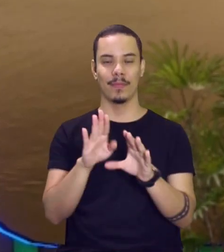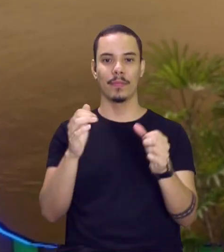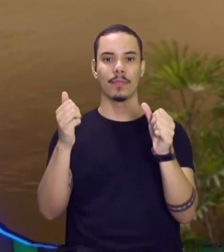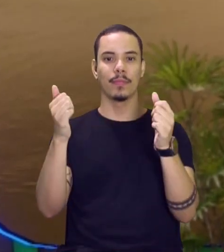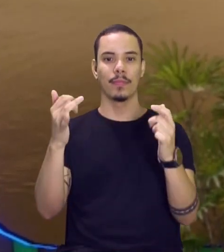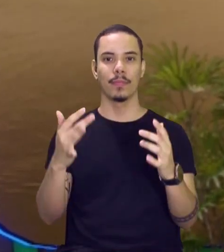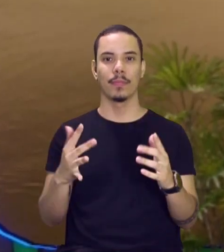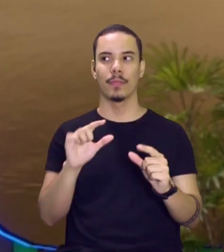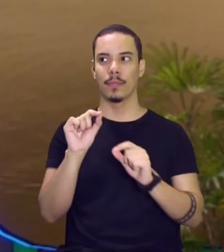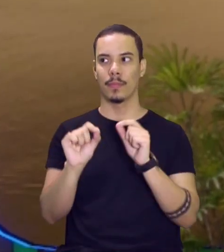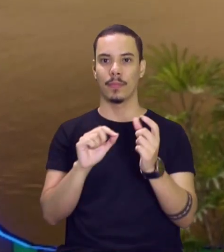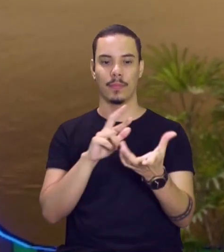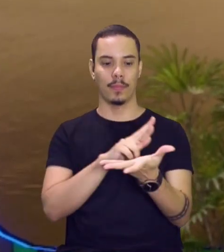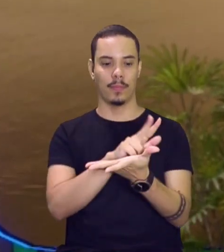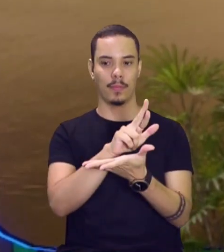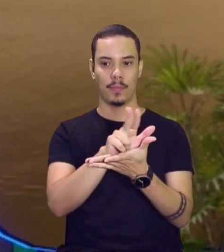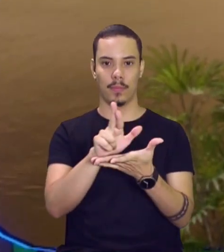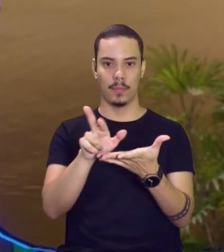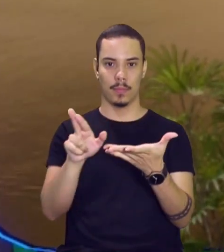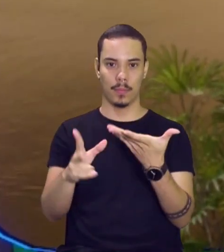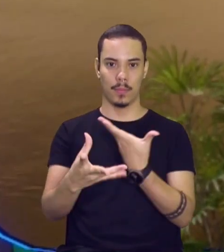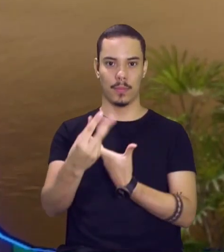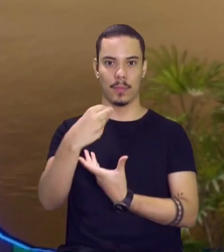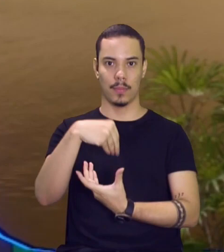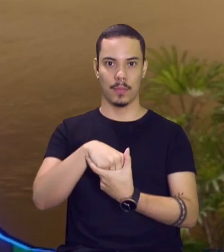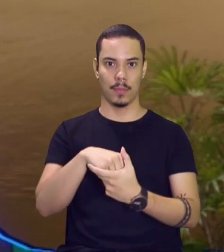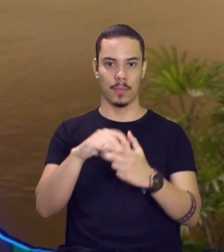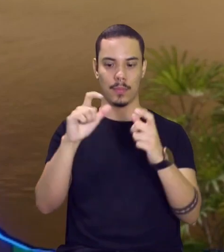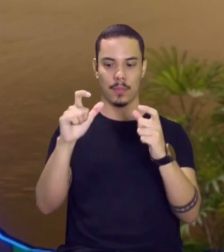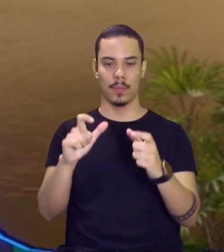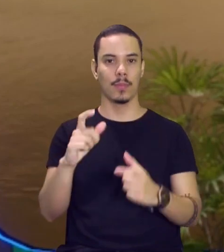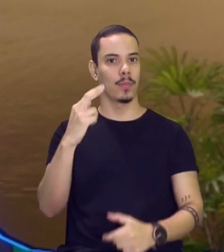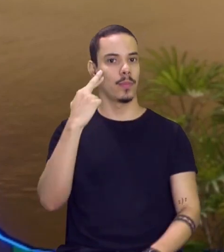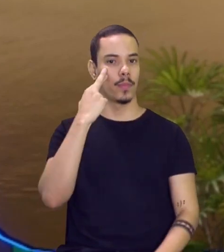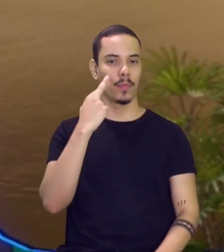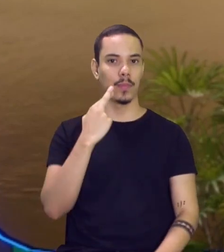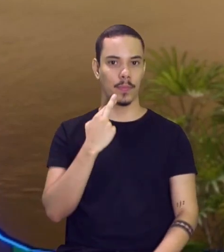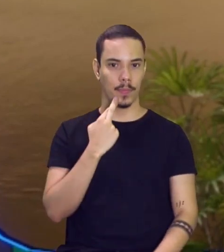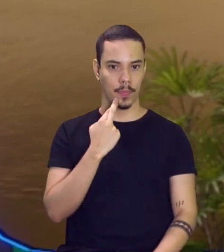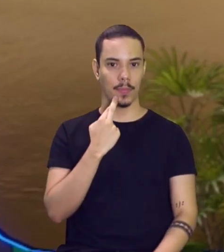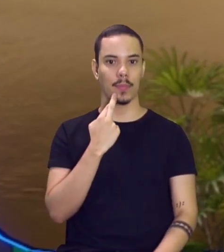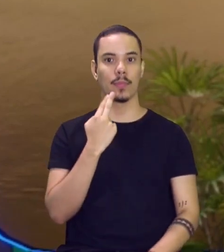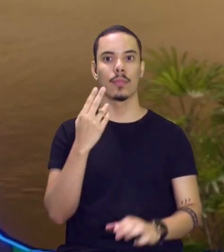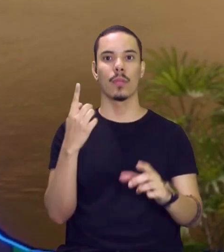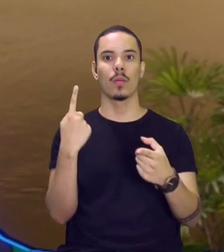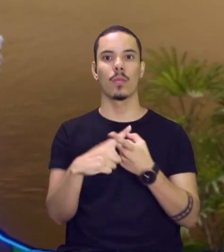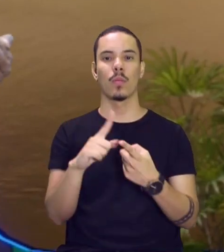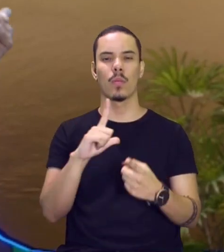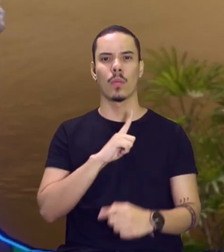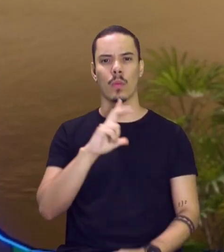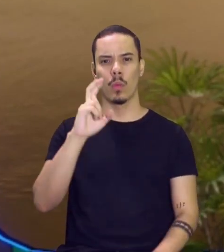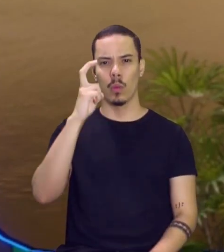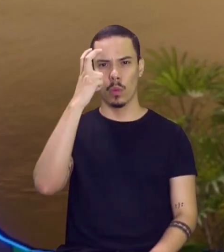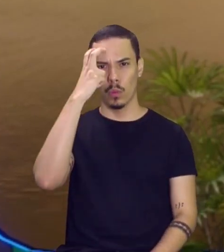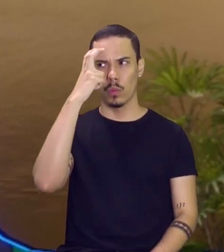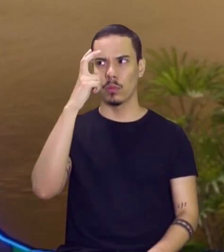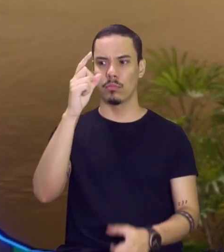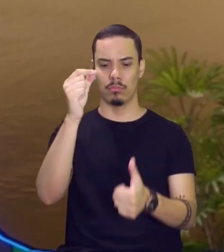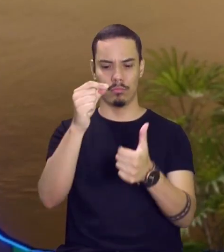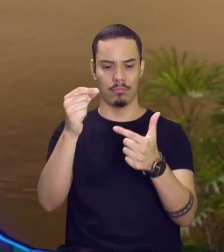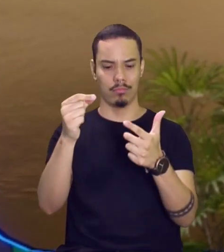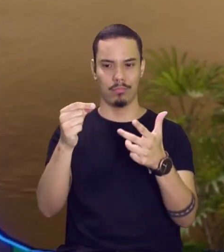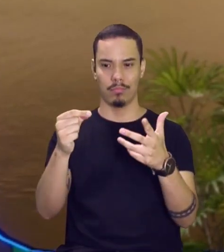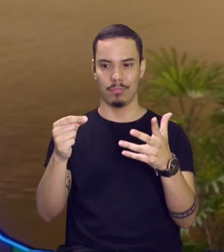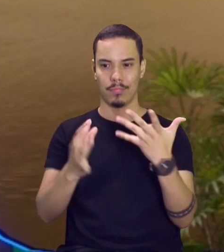de vários lugares de Rondônia. Vários lugares que têm culturas